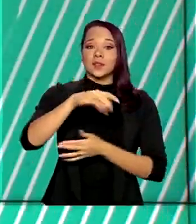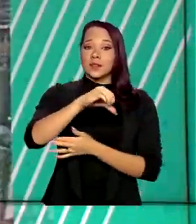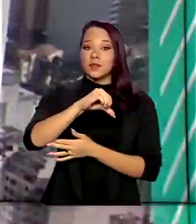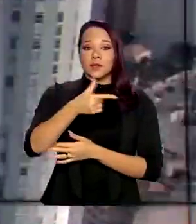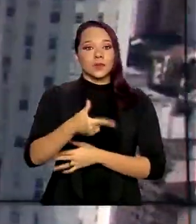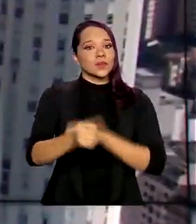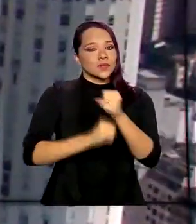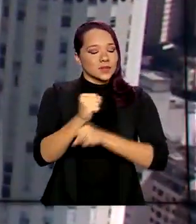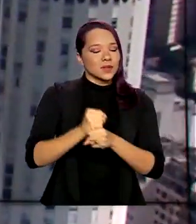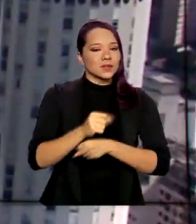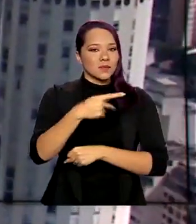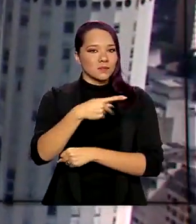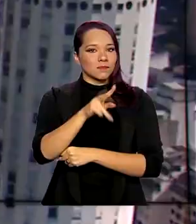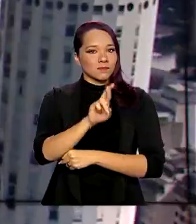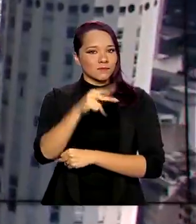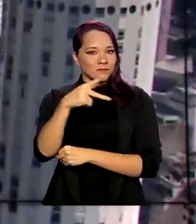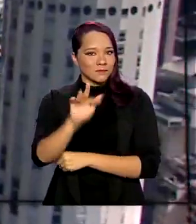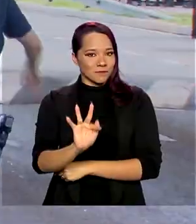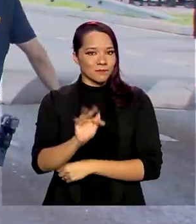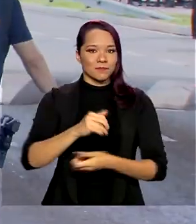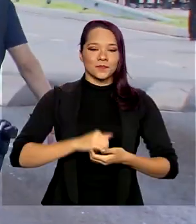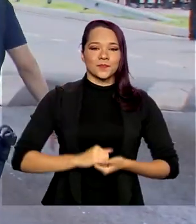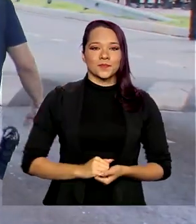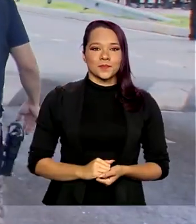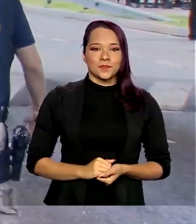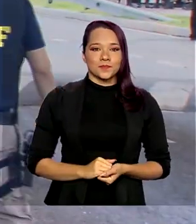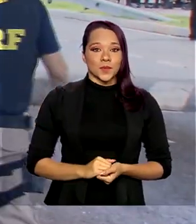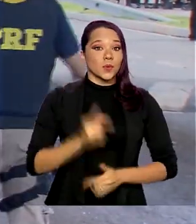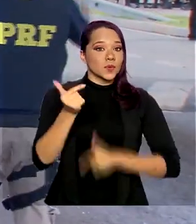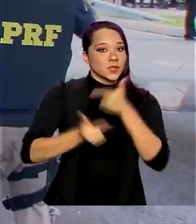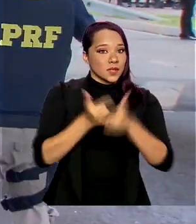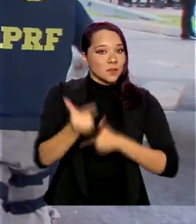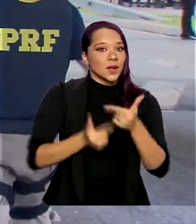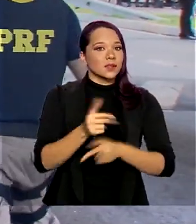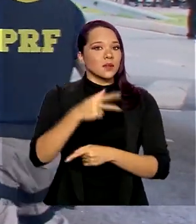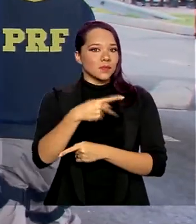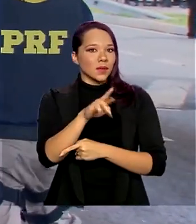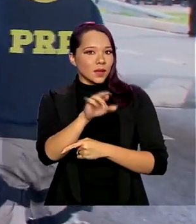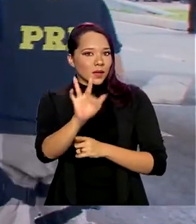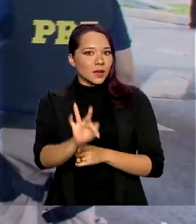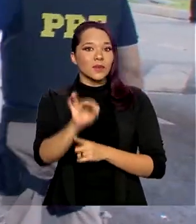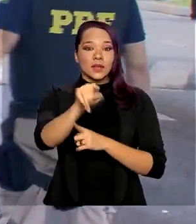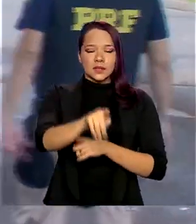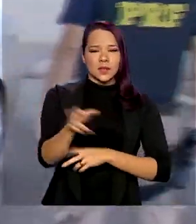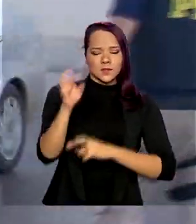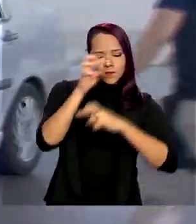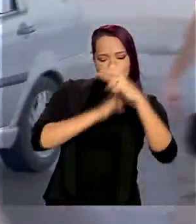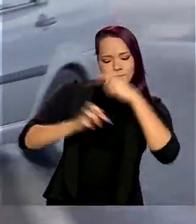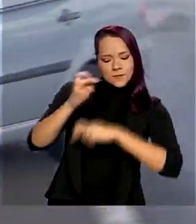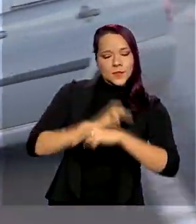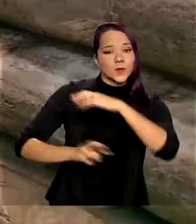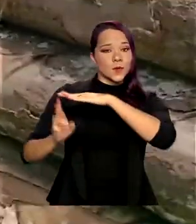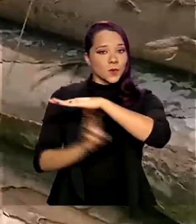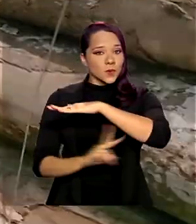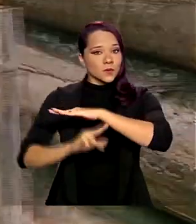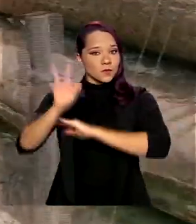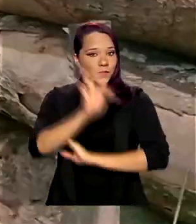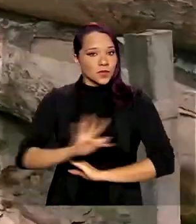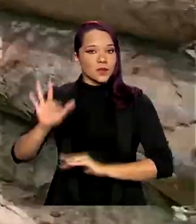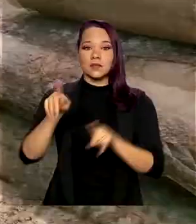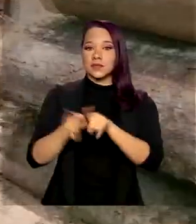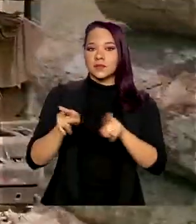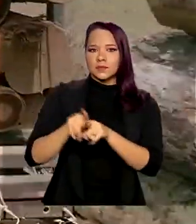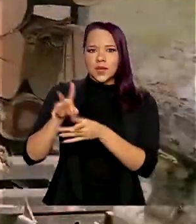92 anos da PRF. As ações da PRF vão desde a fiscalização das rodovias federais até